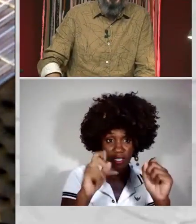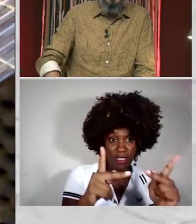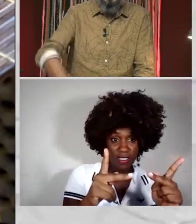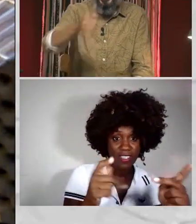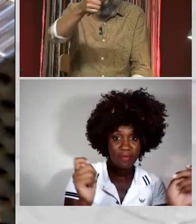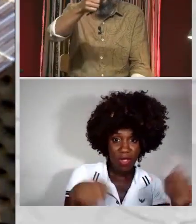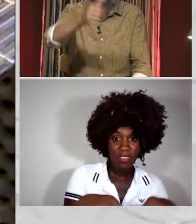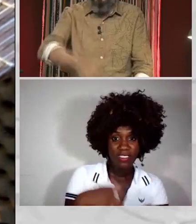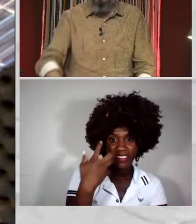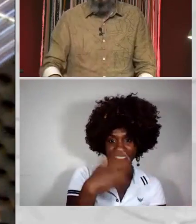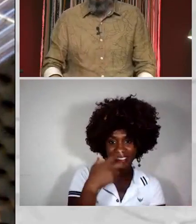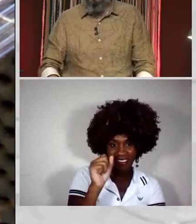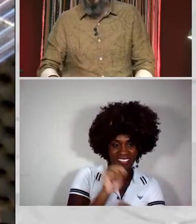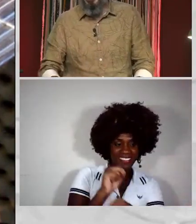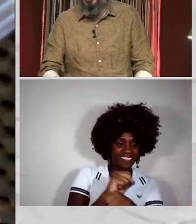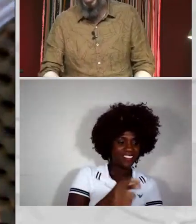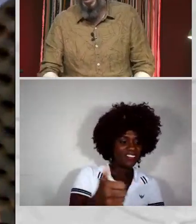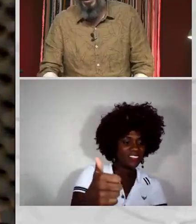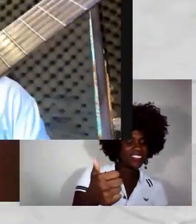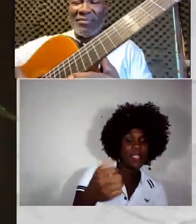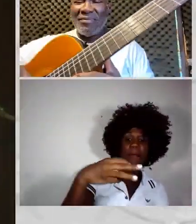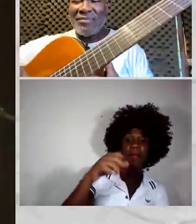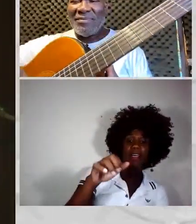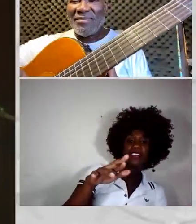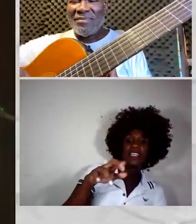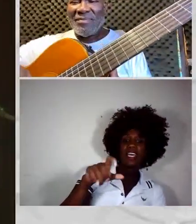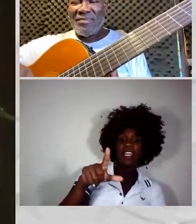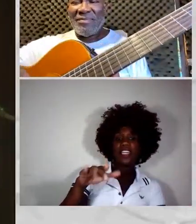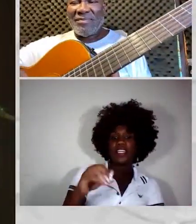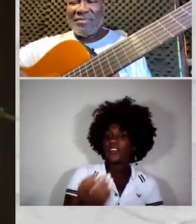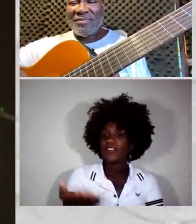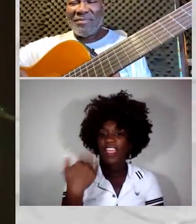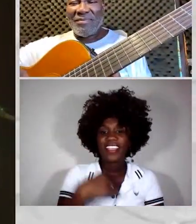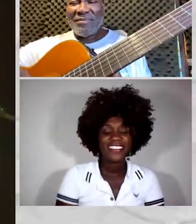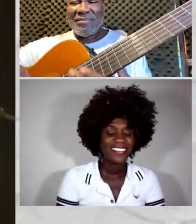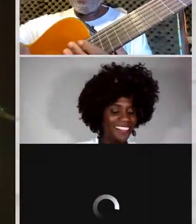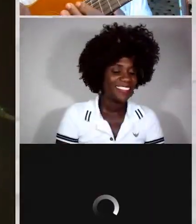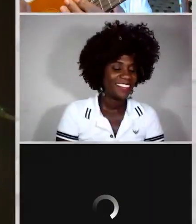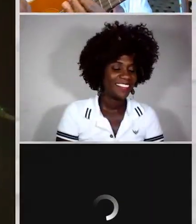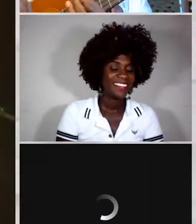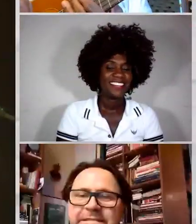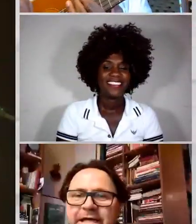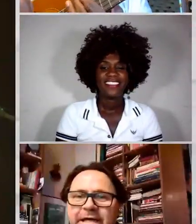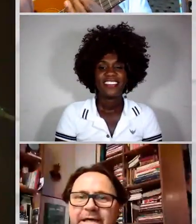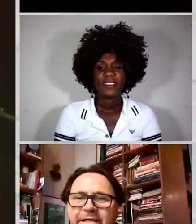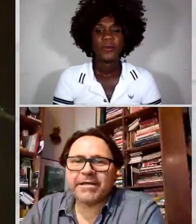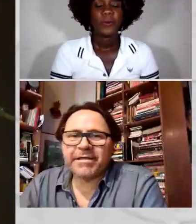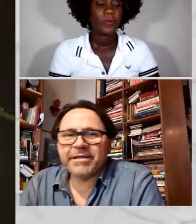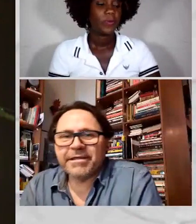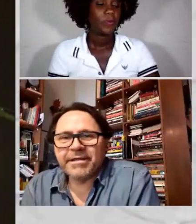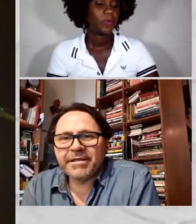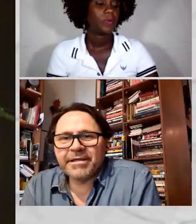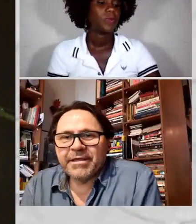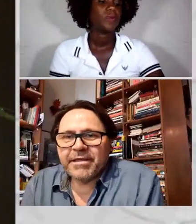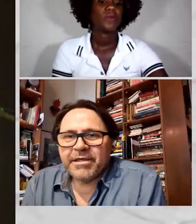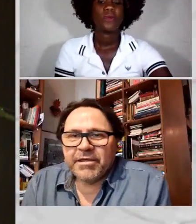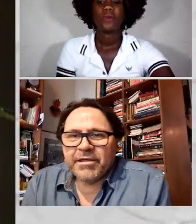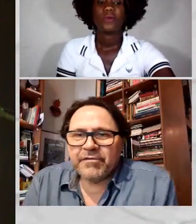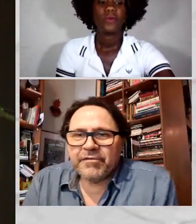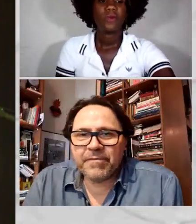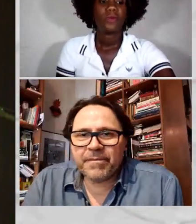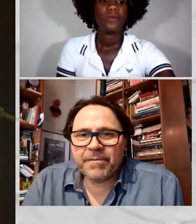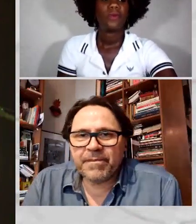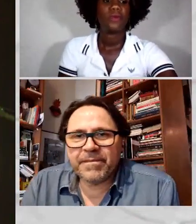Claro, tamo junto. Vamos lá. Marcelino, chega para cá. Deixa eu conversar com o Marcelino aqui.